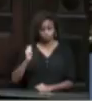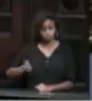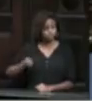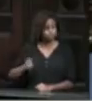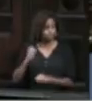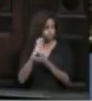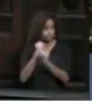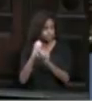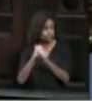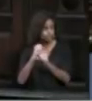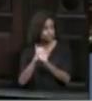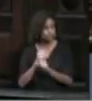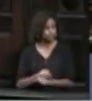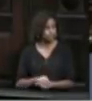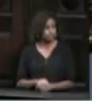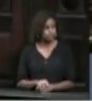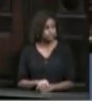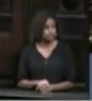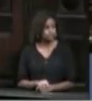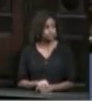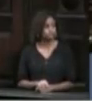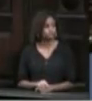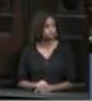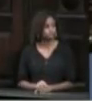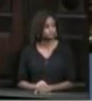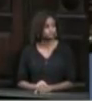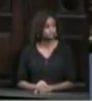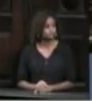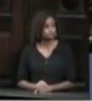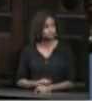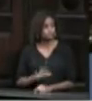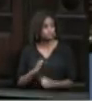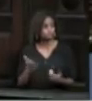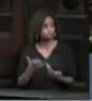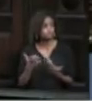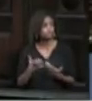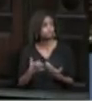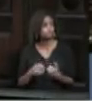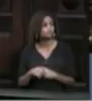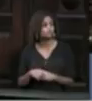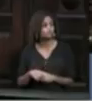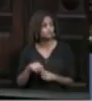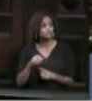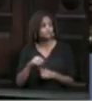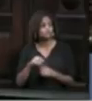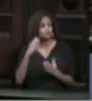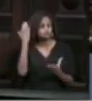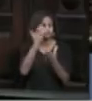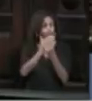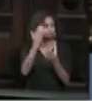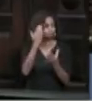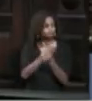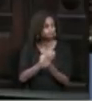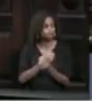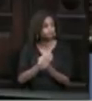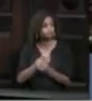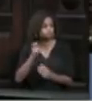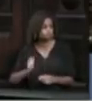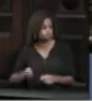de polícia, já devia ser há muito tempo, mas agora é inequívoco, as denúncias do Tribunal de Contas